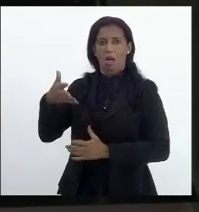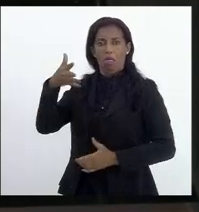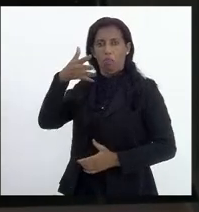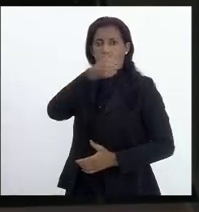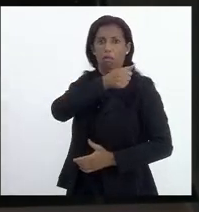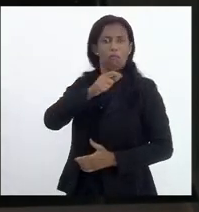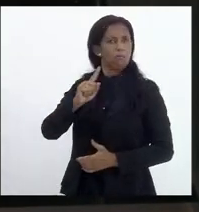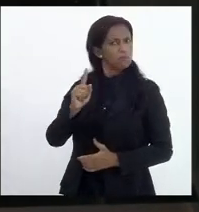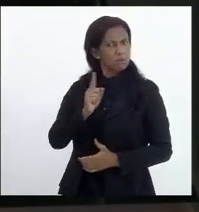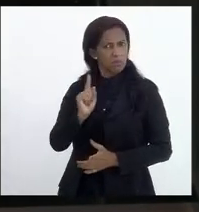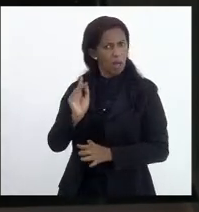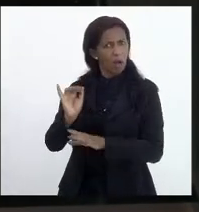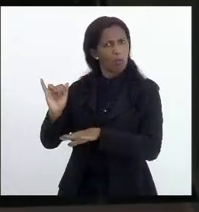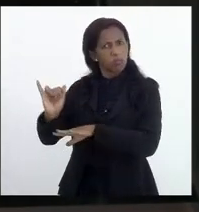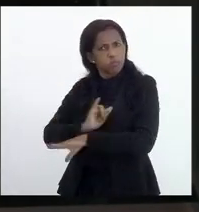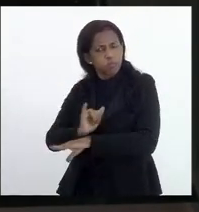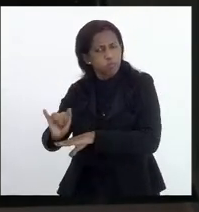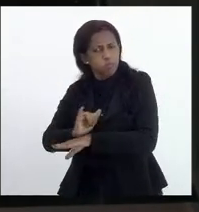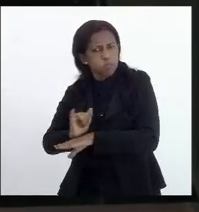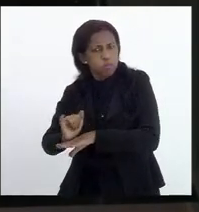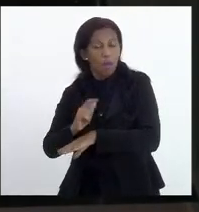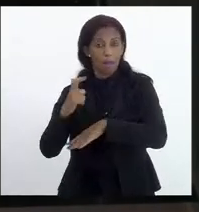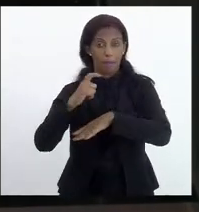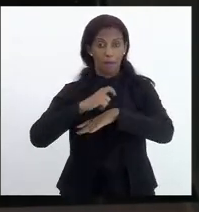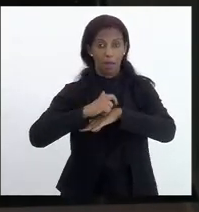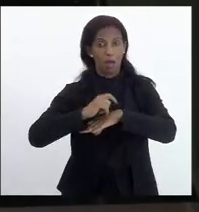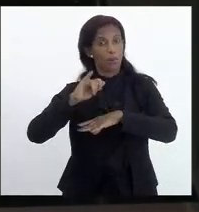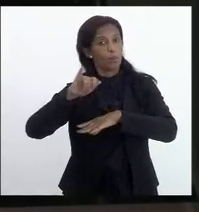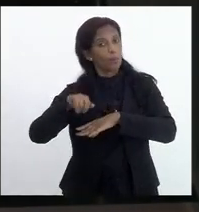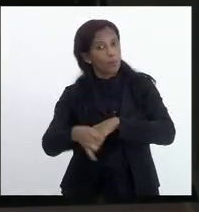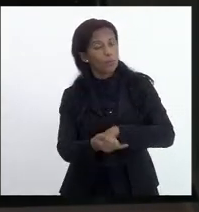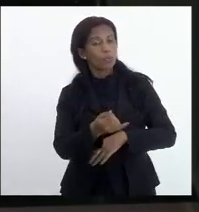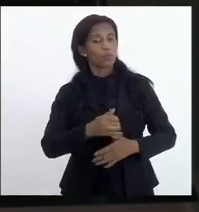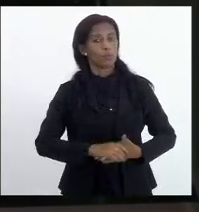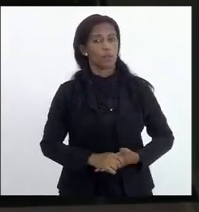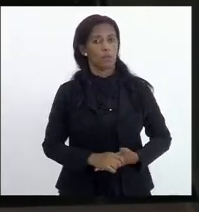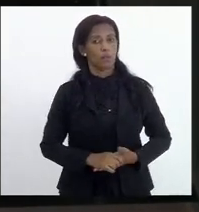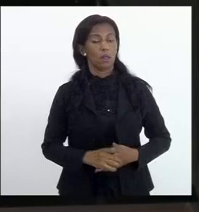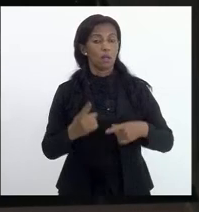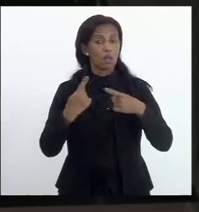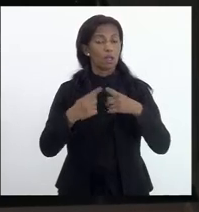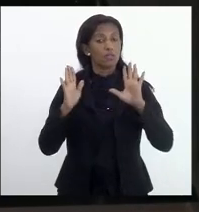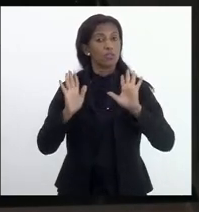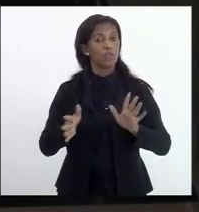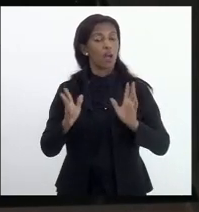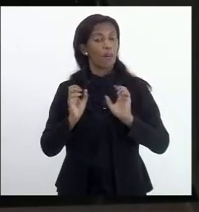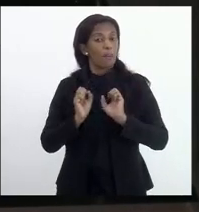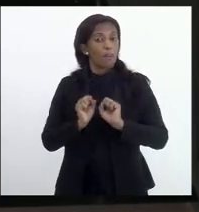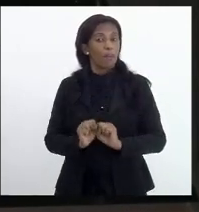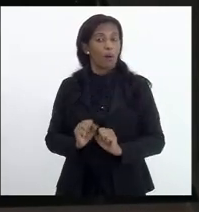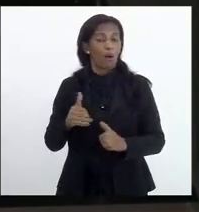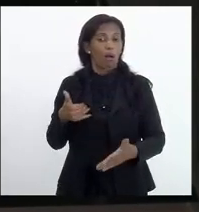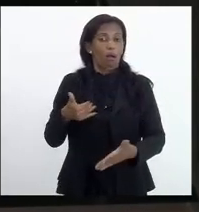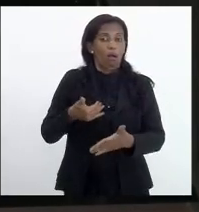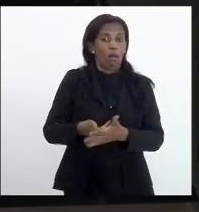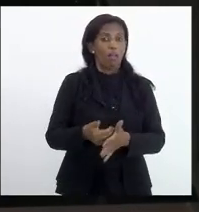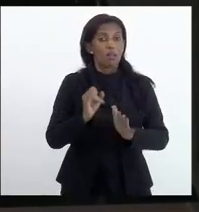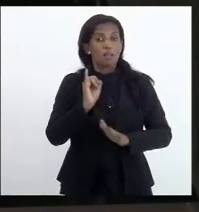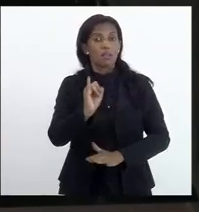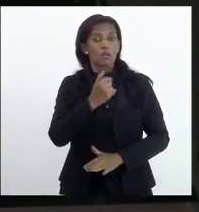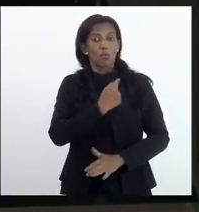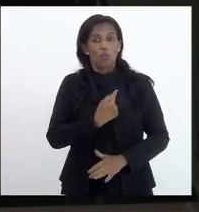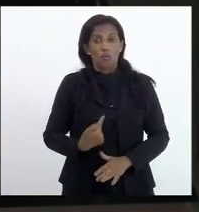para o dia, né? Mas a hora é oportuna, porque isso já pode até, se o governador